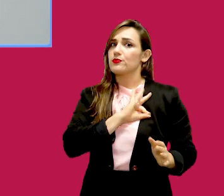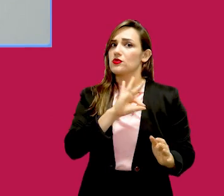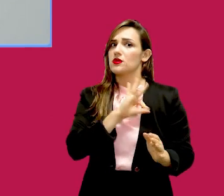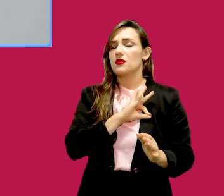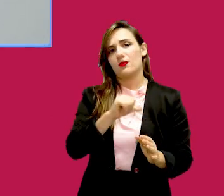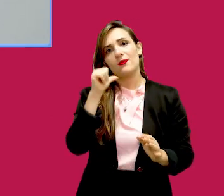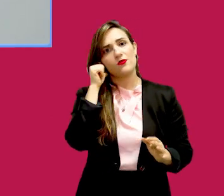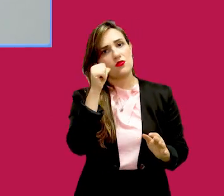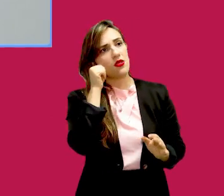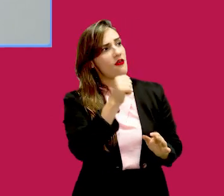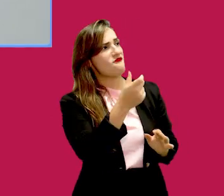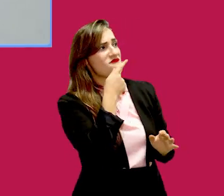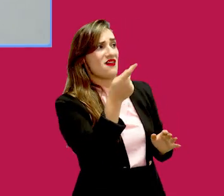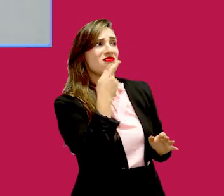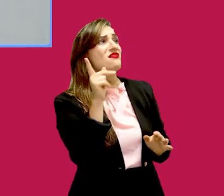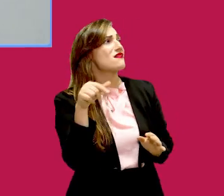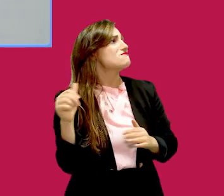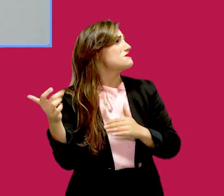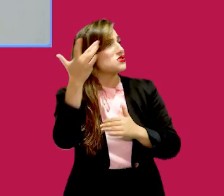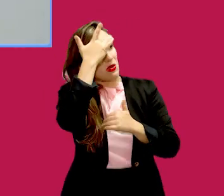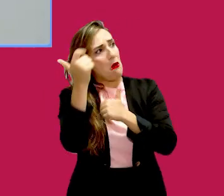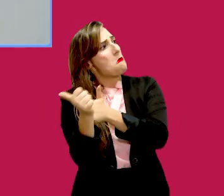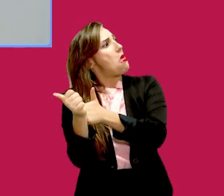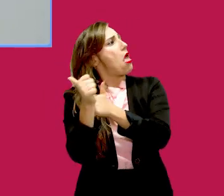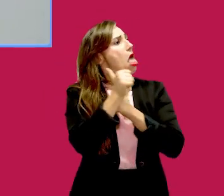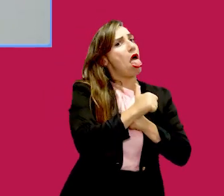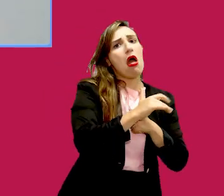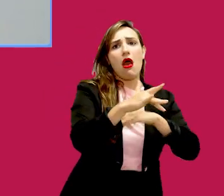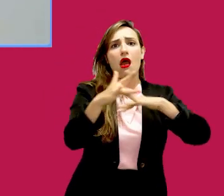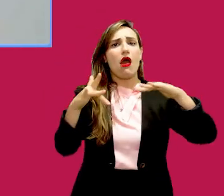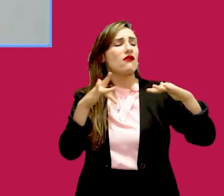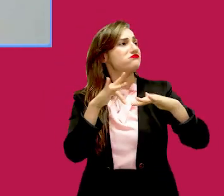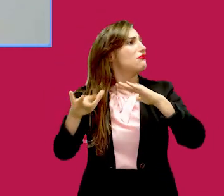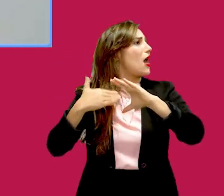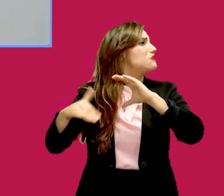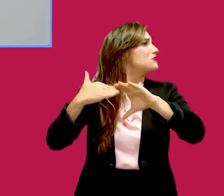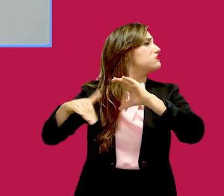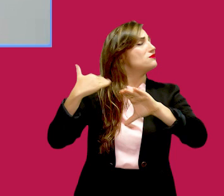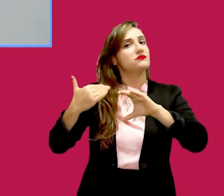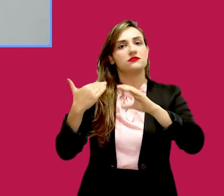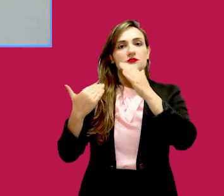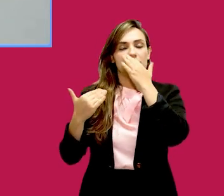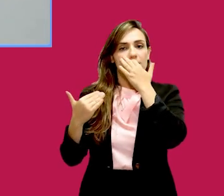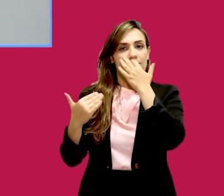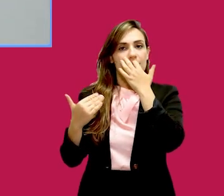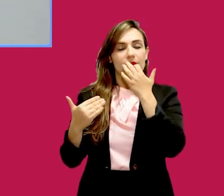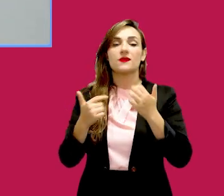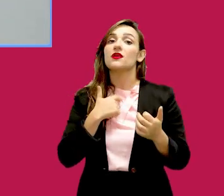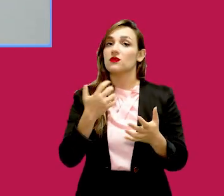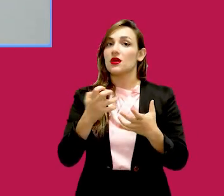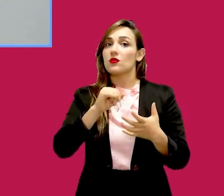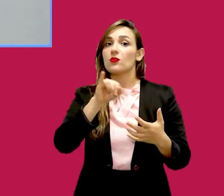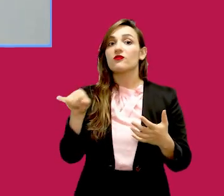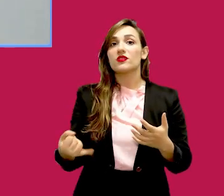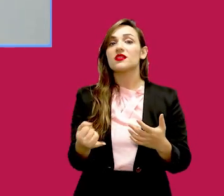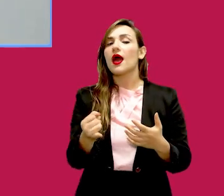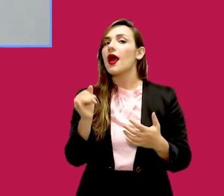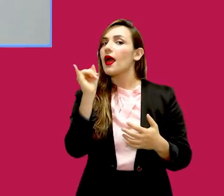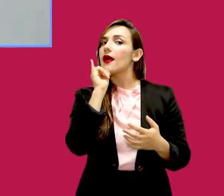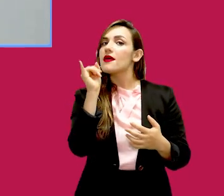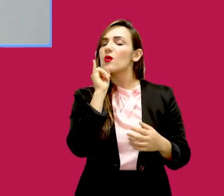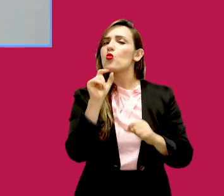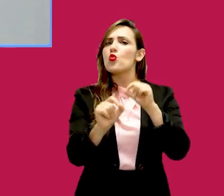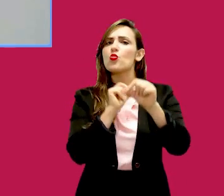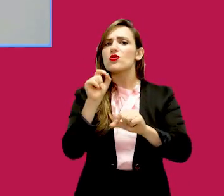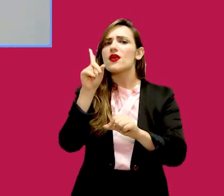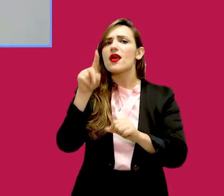de perseguição, né? E eu aproveito a oportunidade para elencar alguns exemplos do que poderia configurar a perseguição